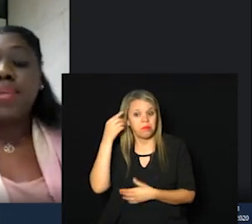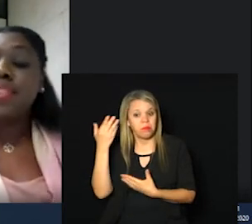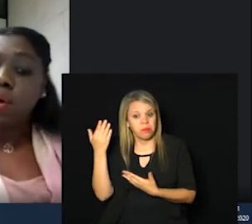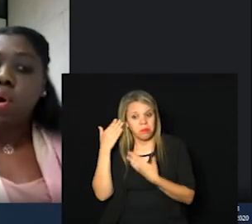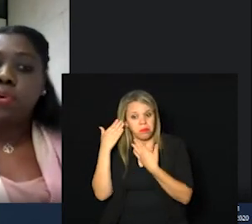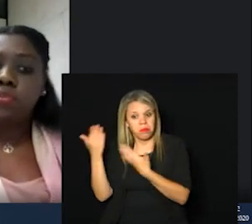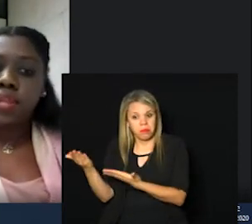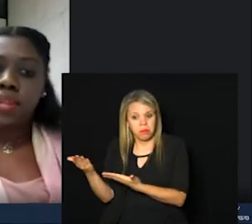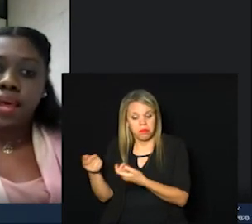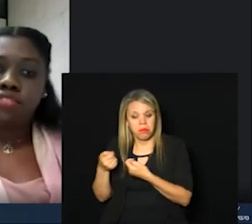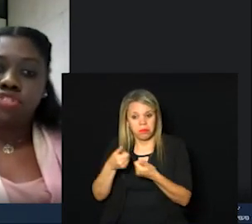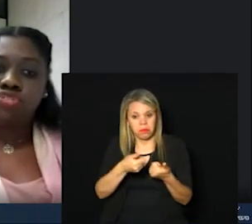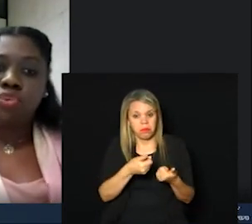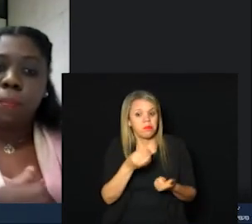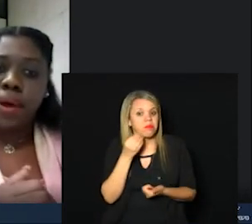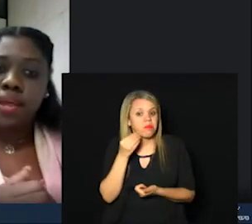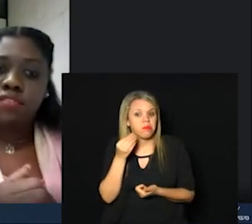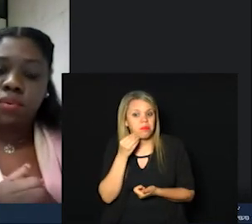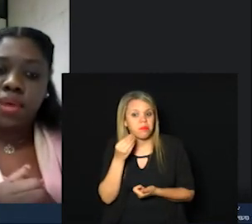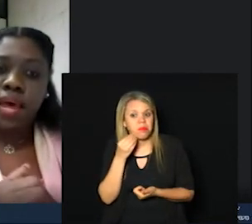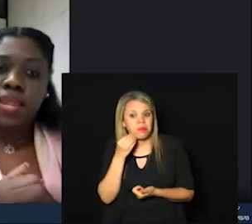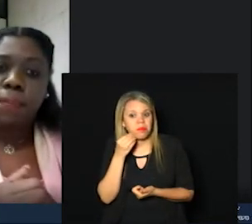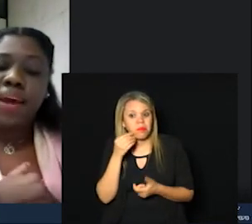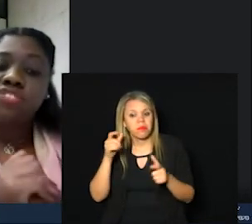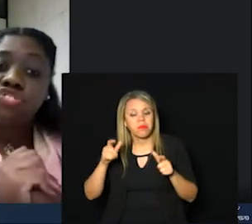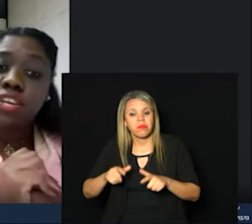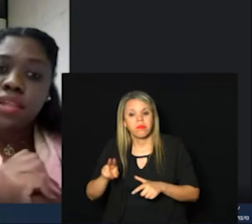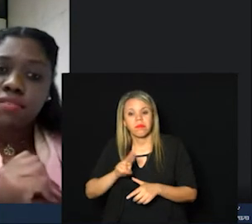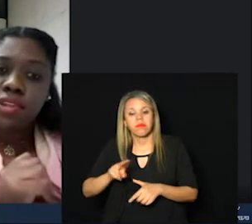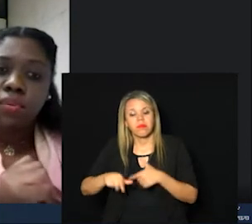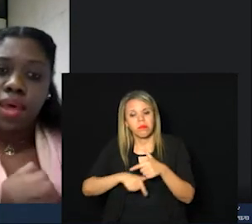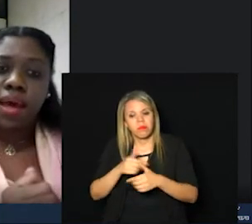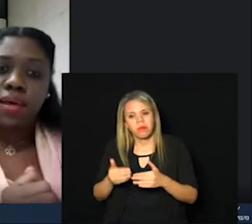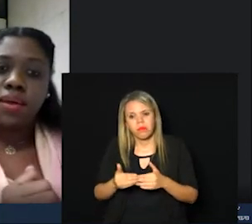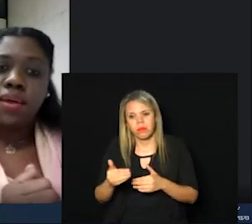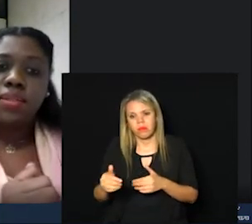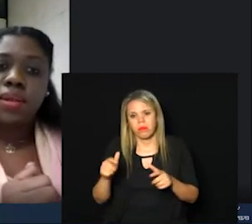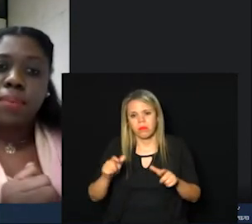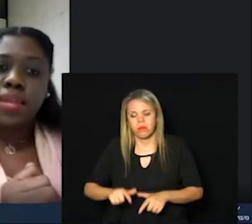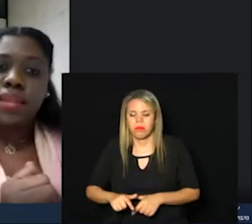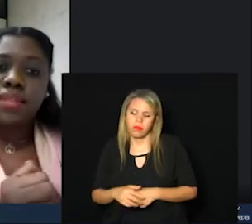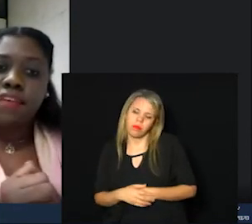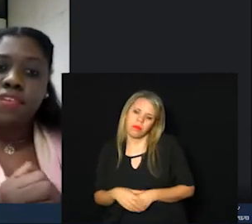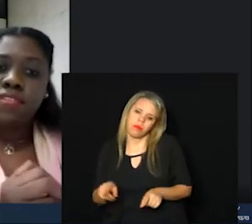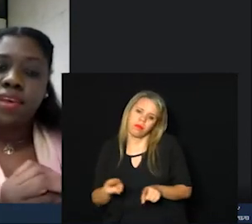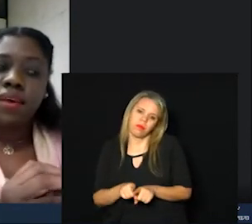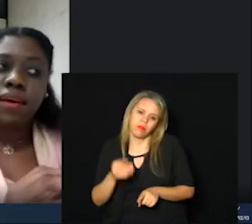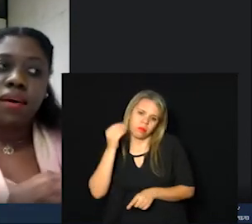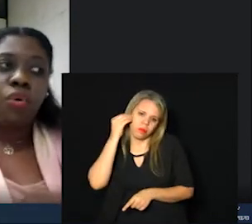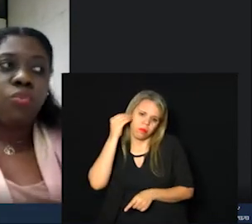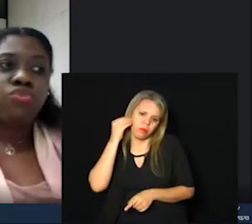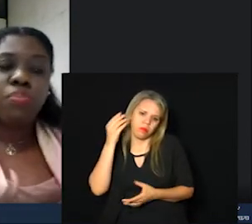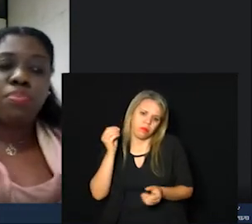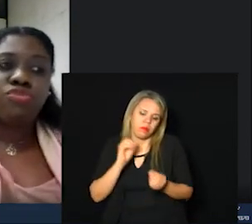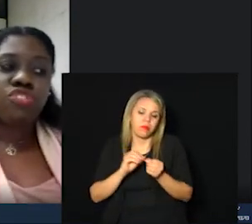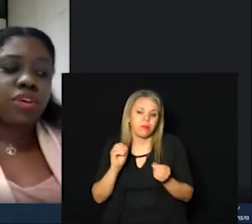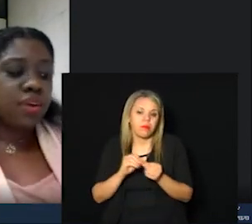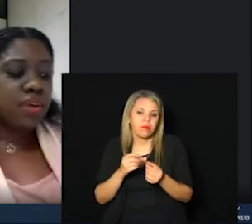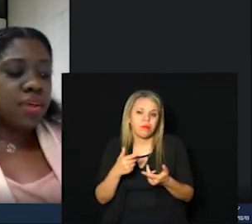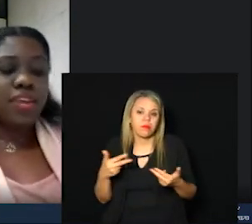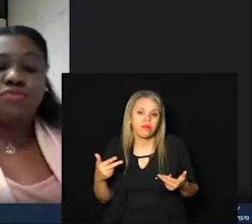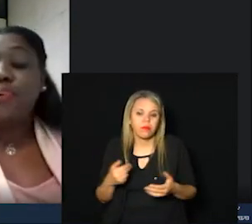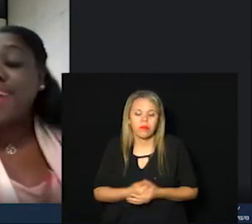que me deu a oportunidade de ocupar esse lugar e, a partir desse lugar, também tentar fazer algum tipo